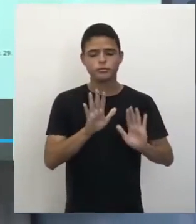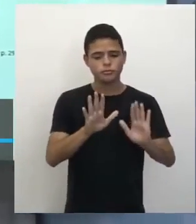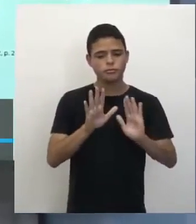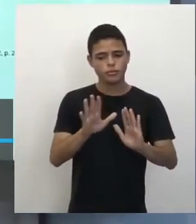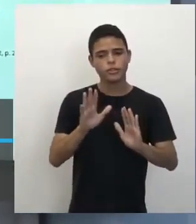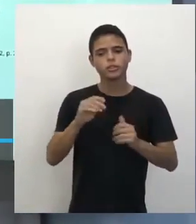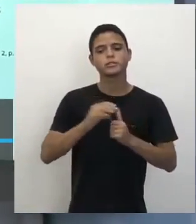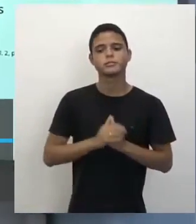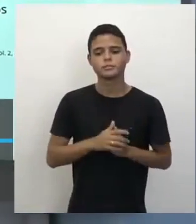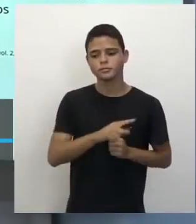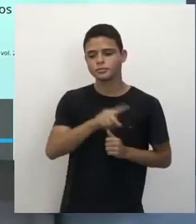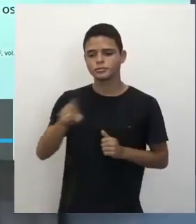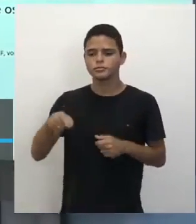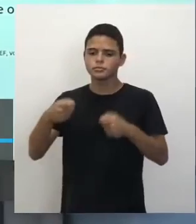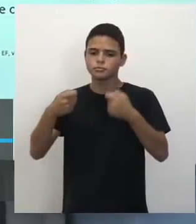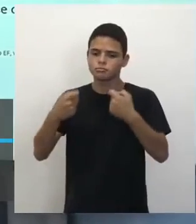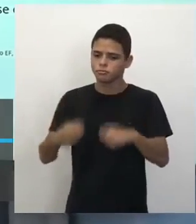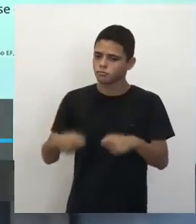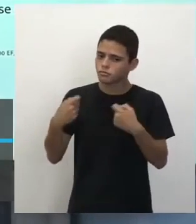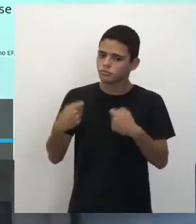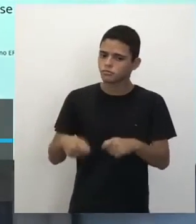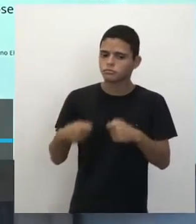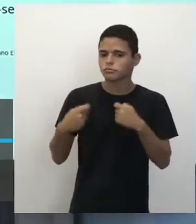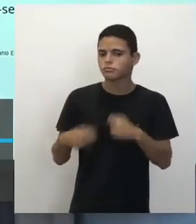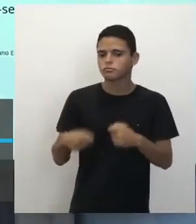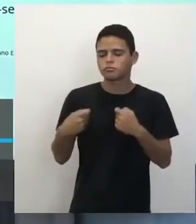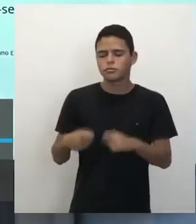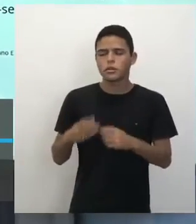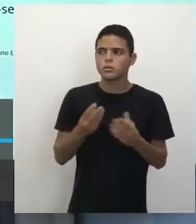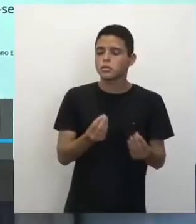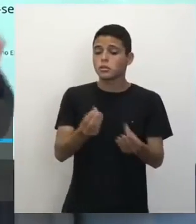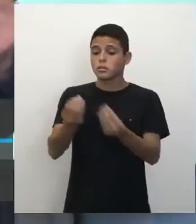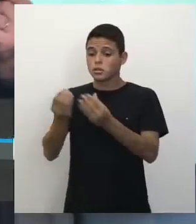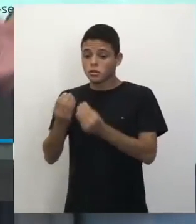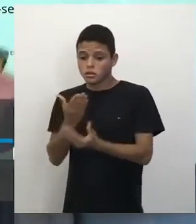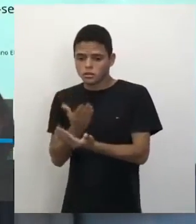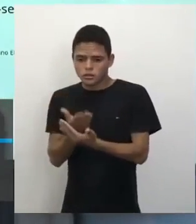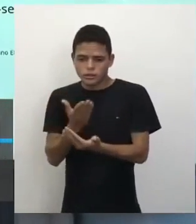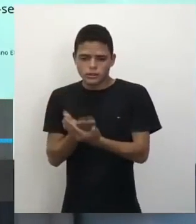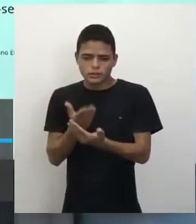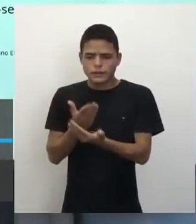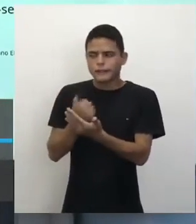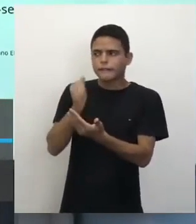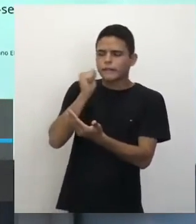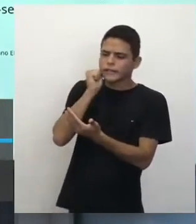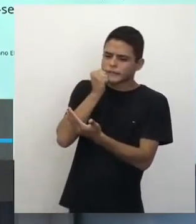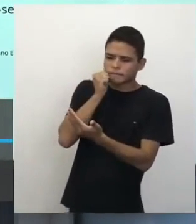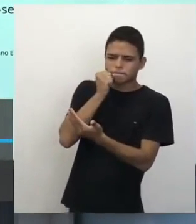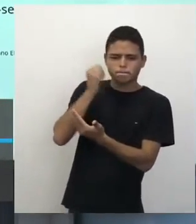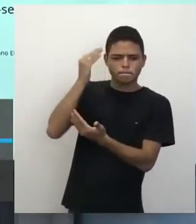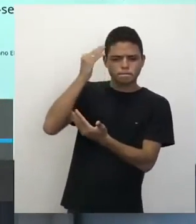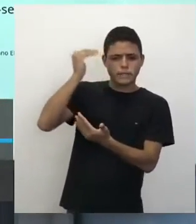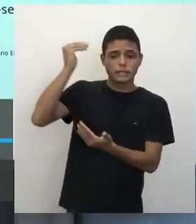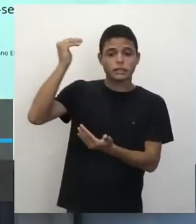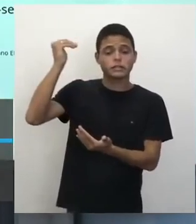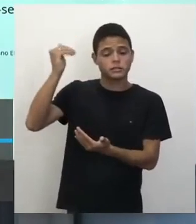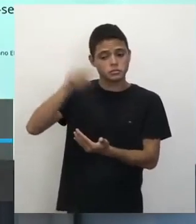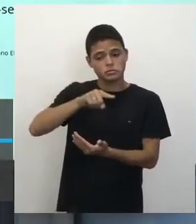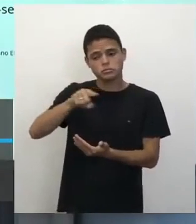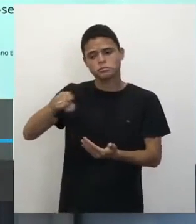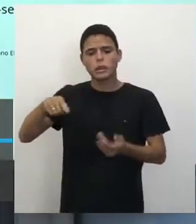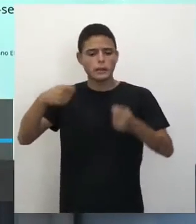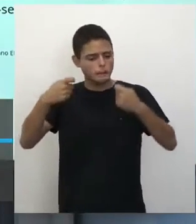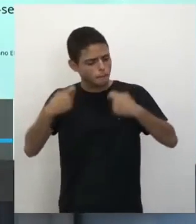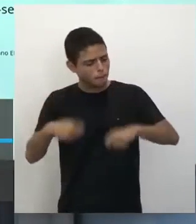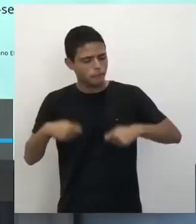nós precisamos muitas vezes estudar renomados cientistas? É verdade, é preciso estudar e